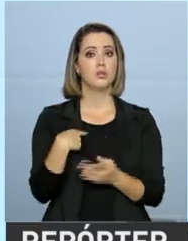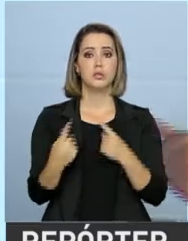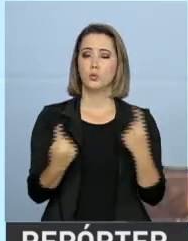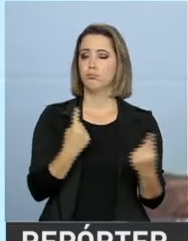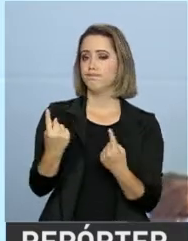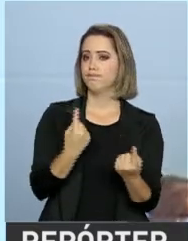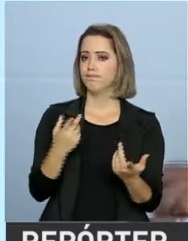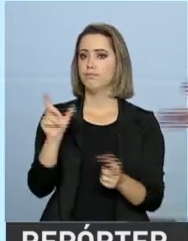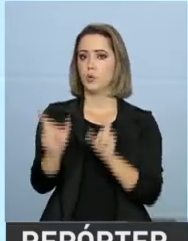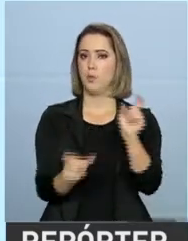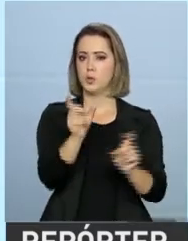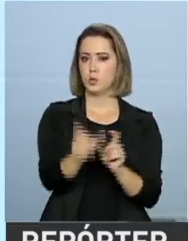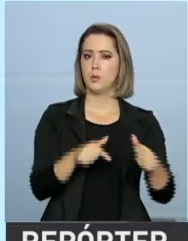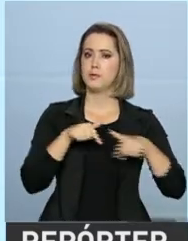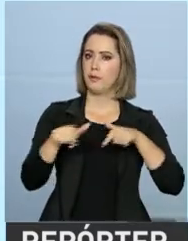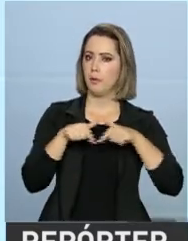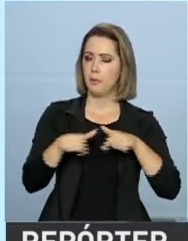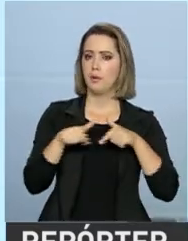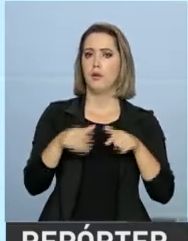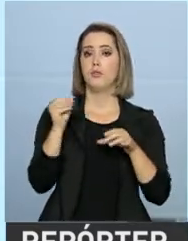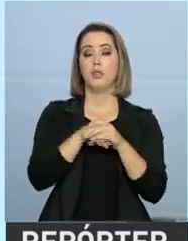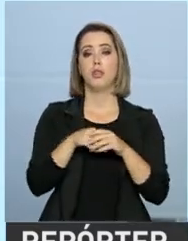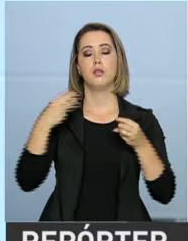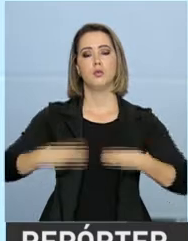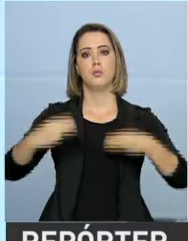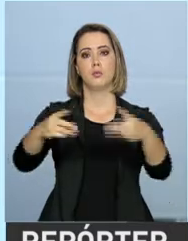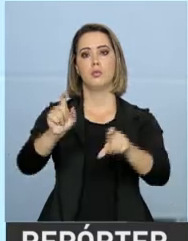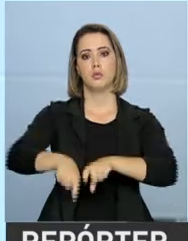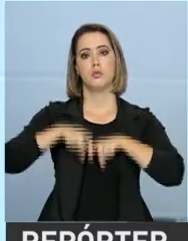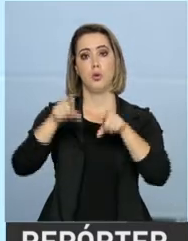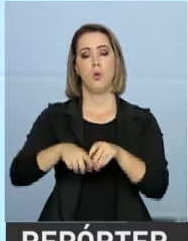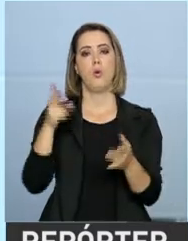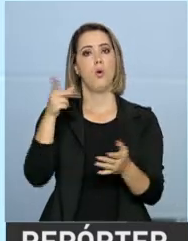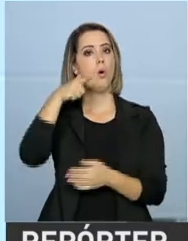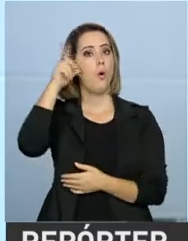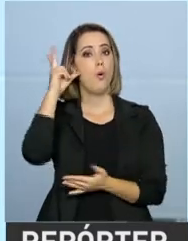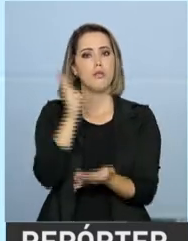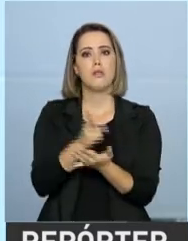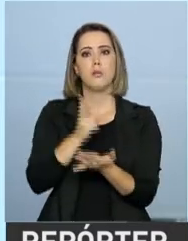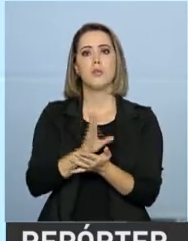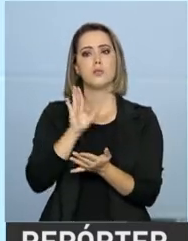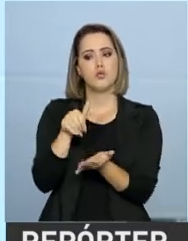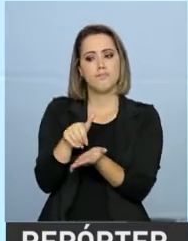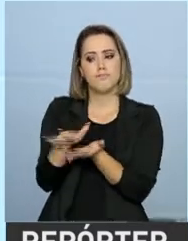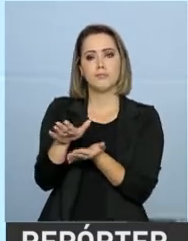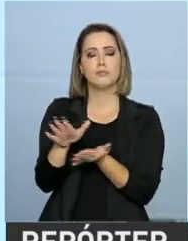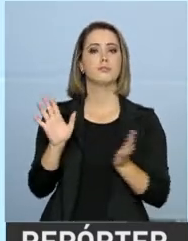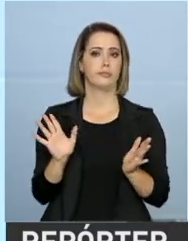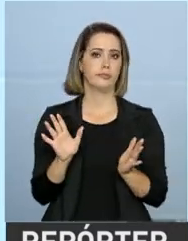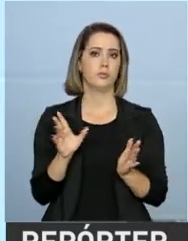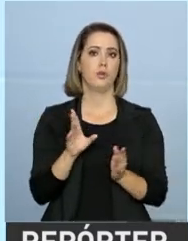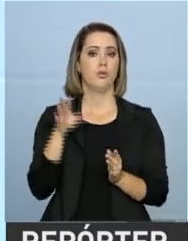alguns funcionários, servidores do Ministério da Agricultura, que ainda no dia de ontem já foram dispensados